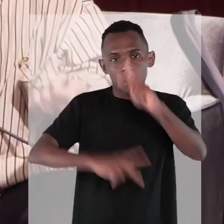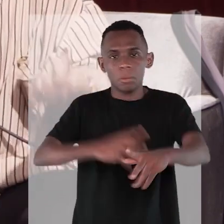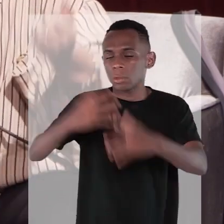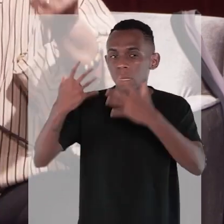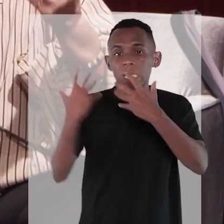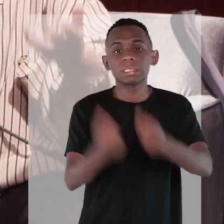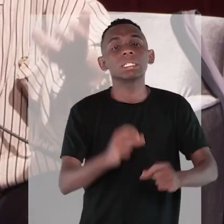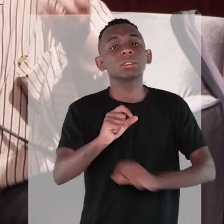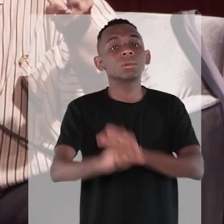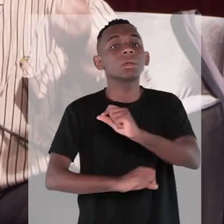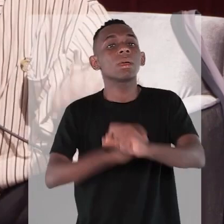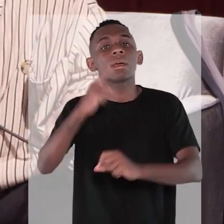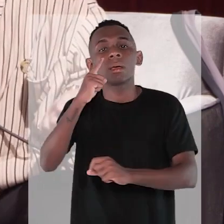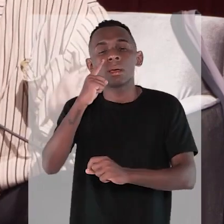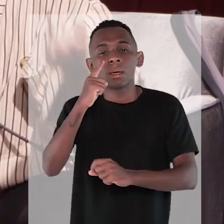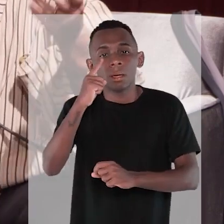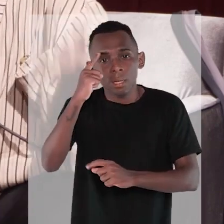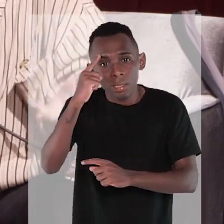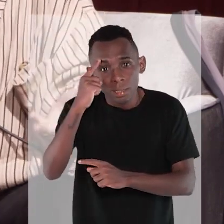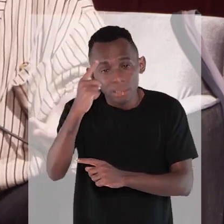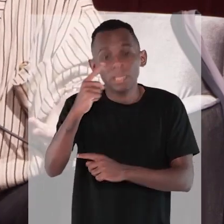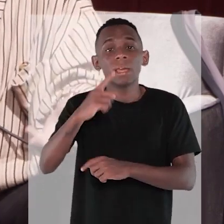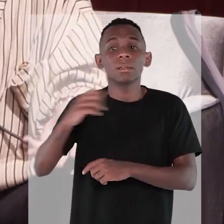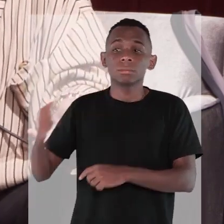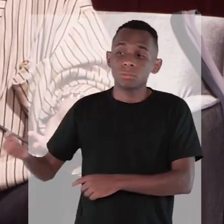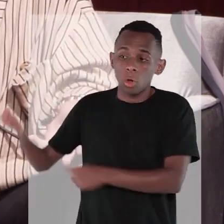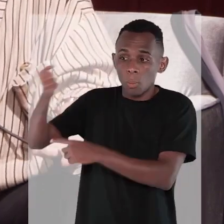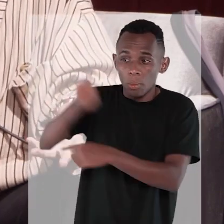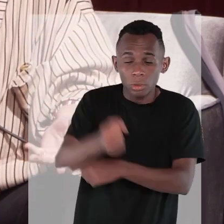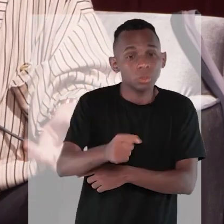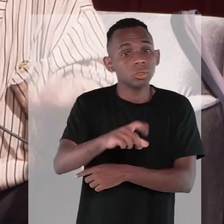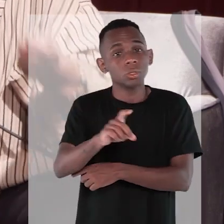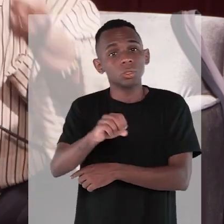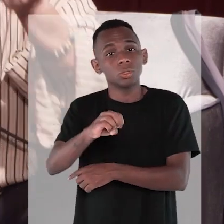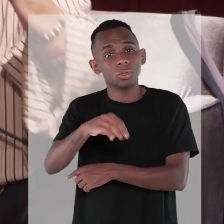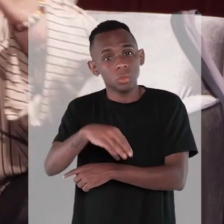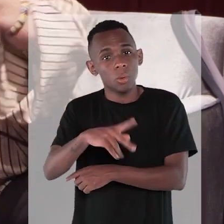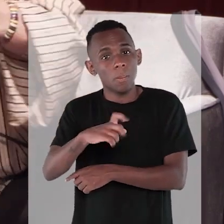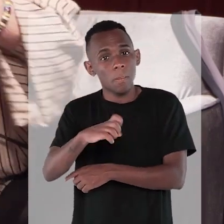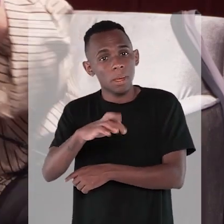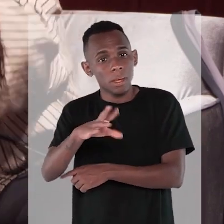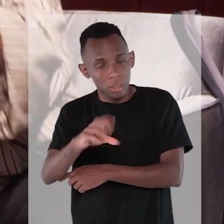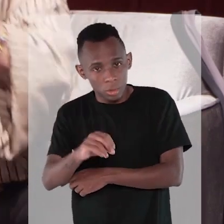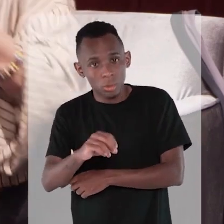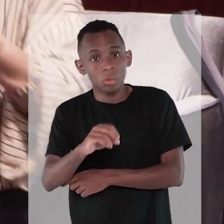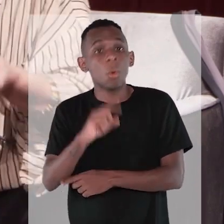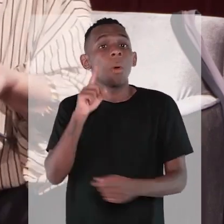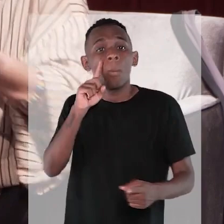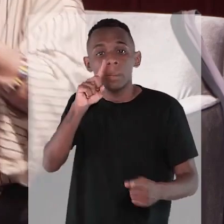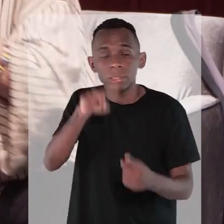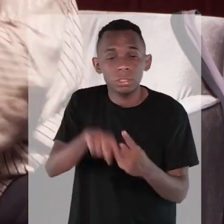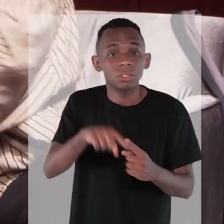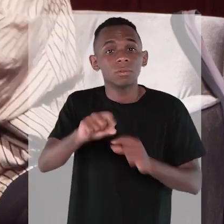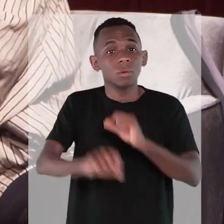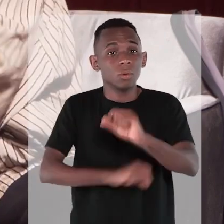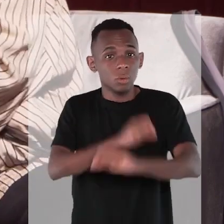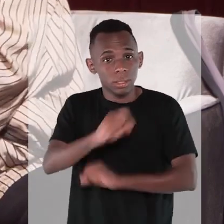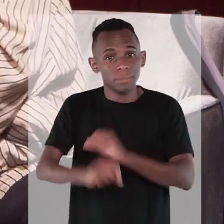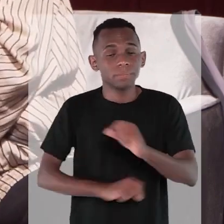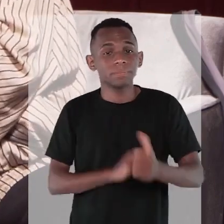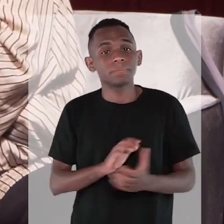que é a ideia de trazer Dom Pedro de volta, restaurar Dom Pedro, é um movimento restaurador, com a intenção de que ele fosse